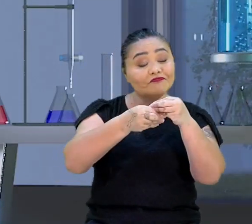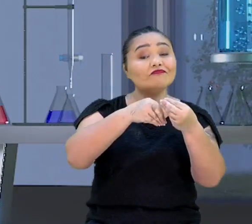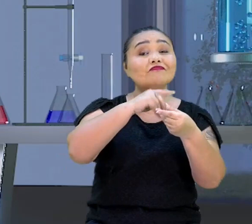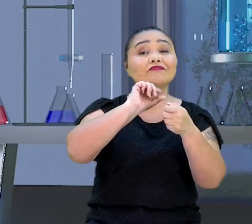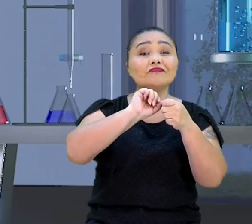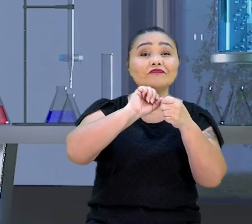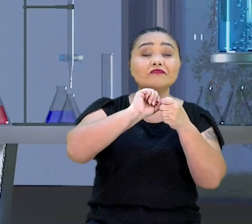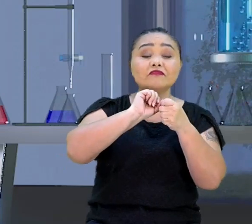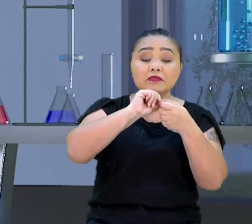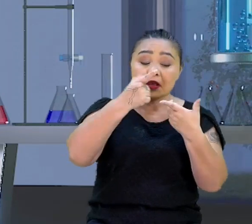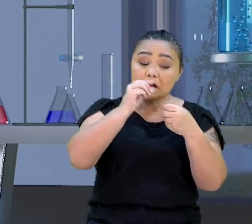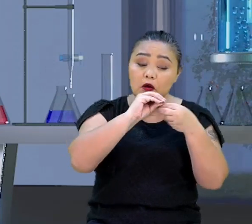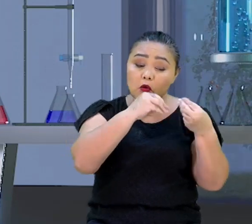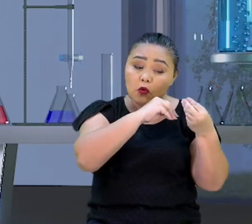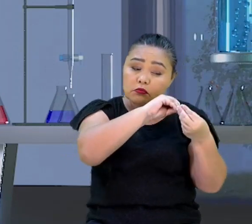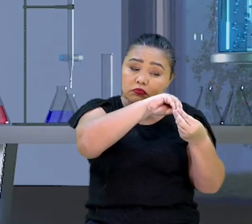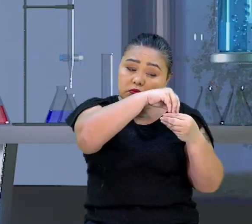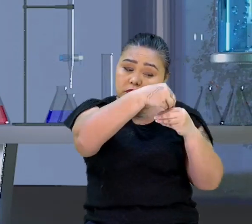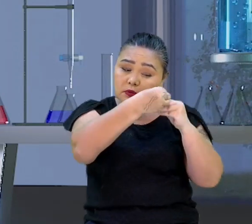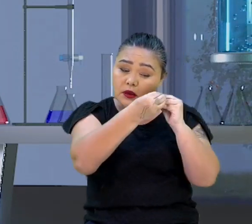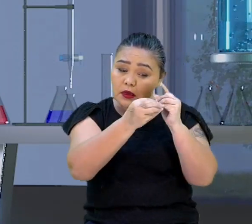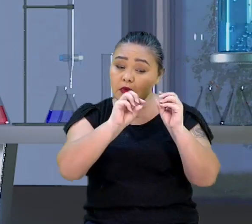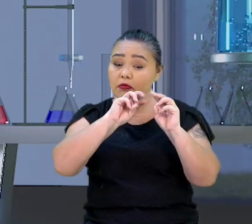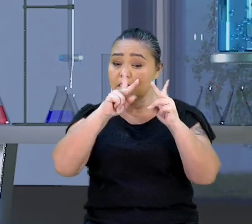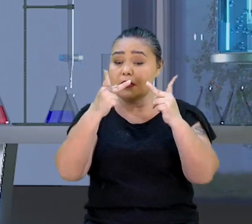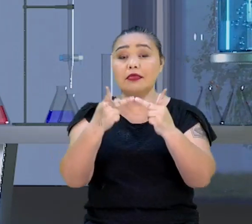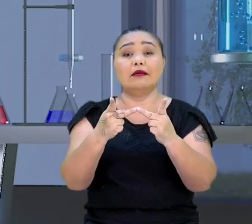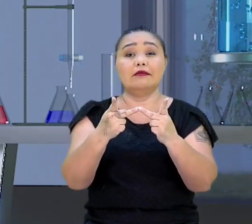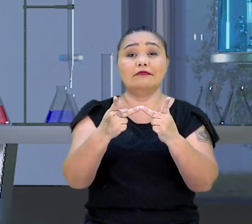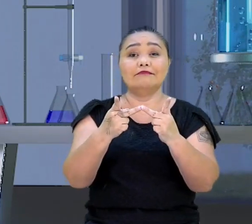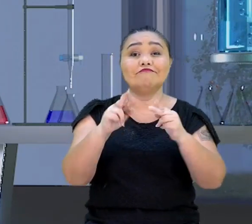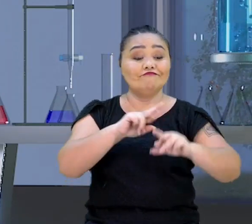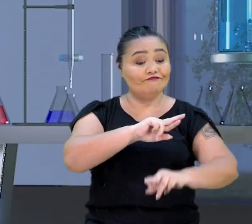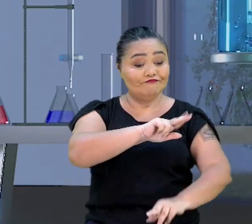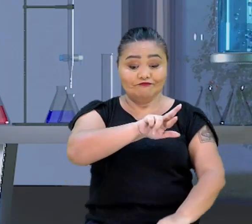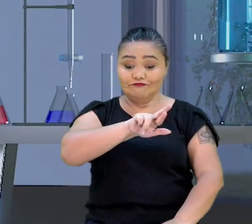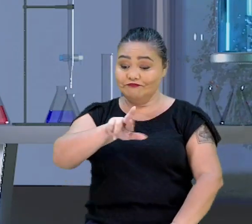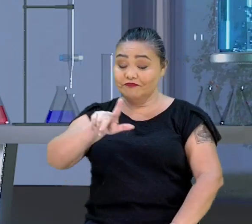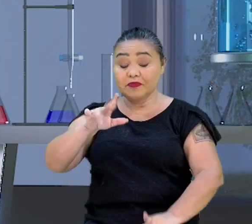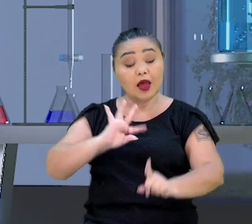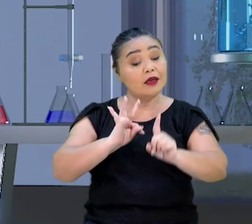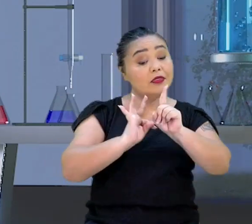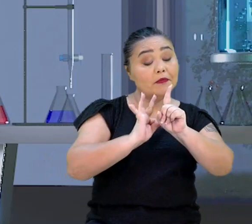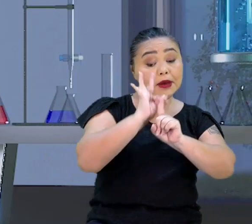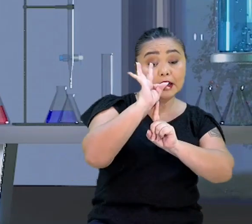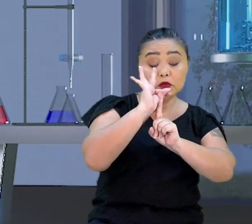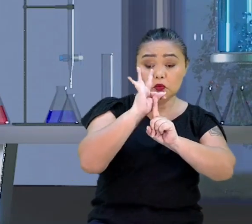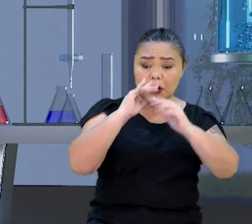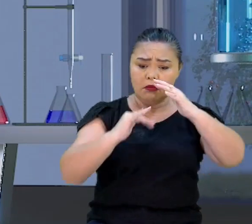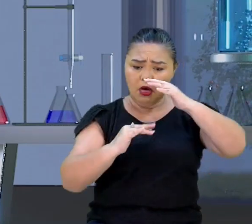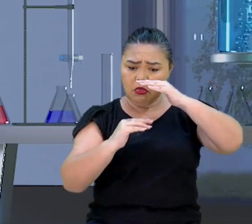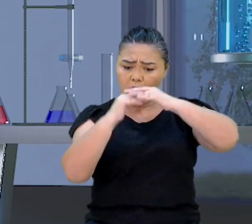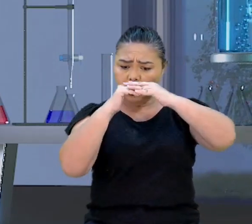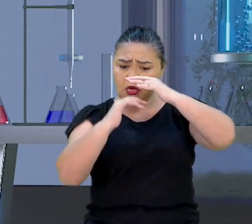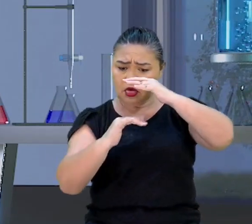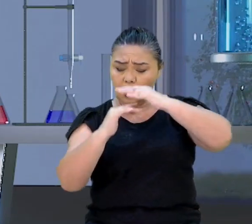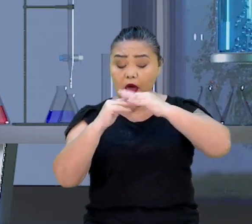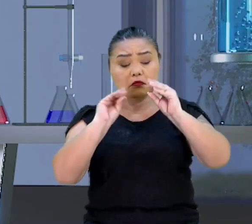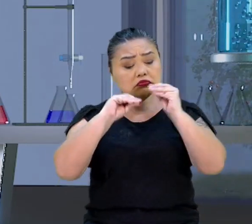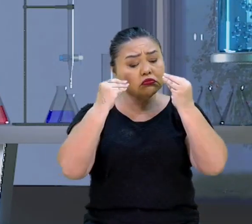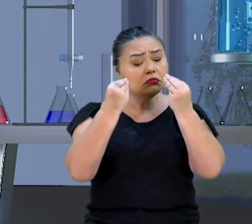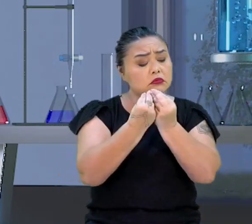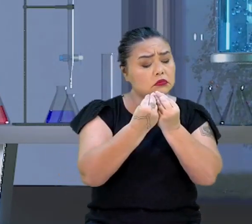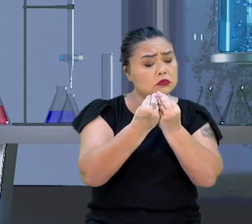os comportamentos das matérias. E aí a gente tem a questão da temperatura e pressão, porque muitas substâncias no